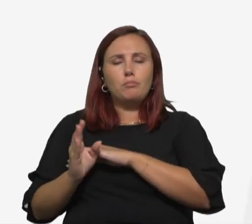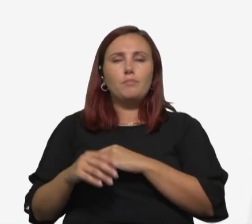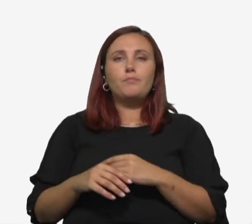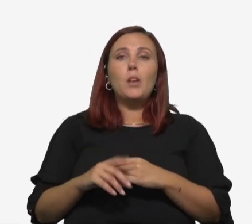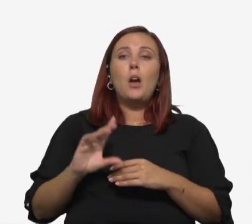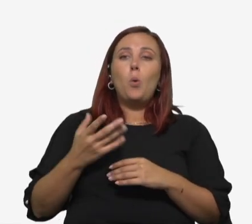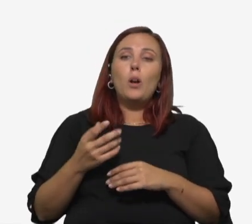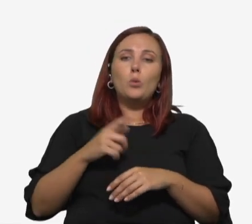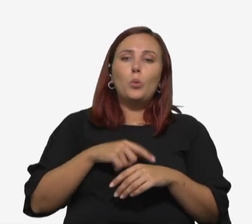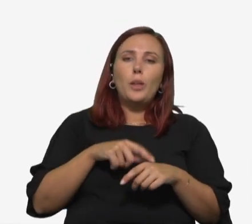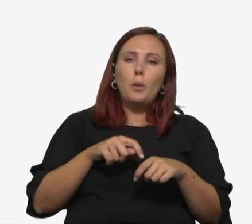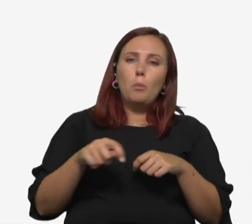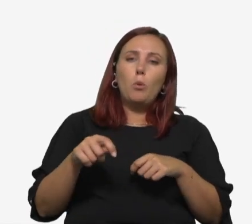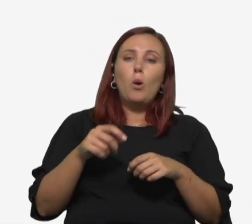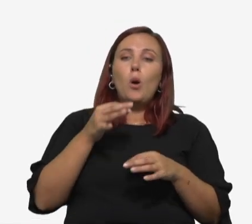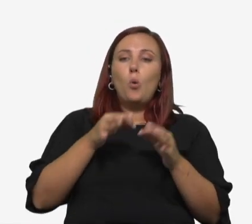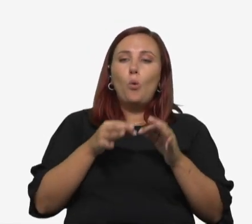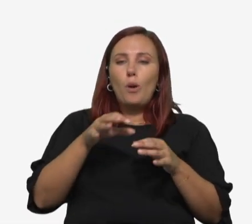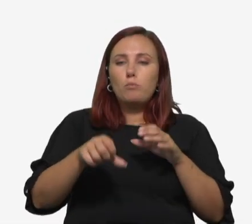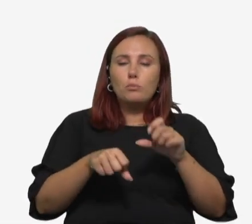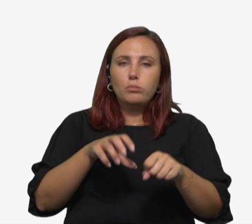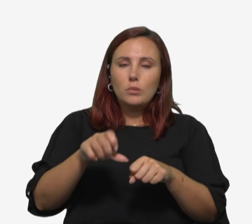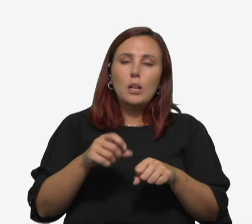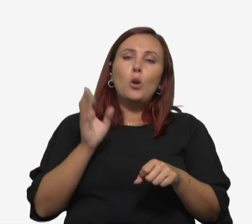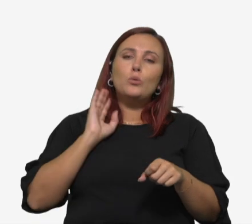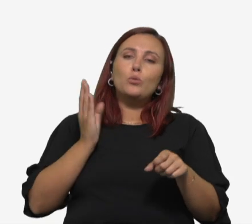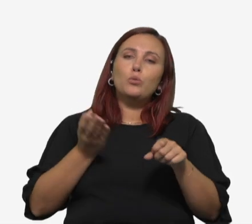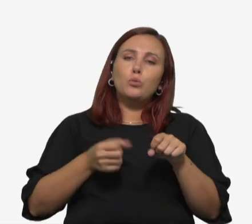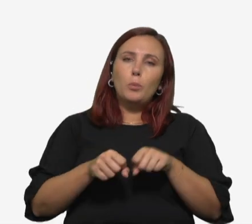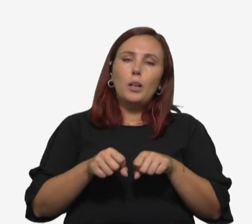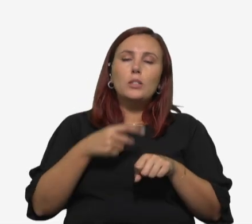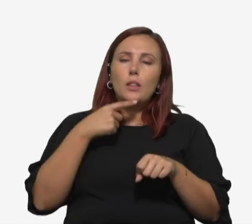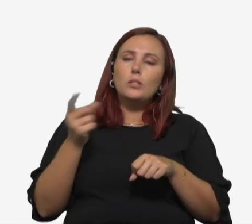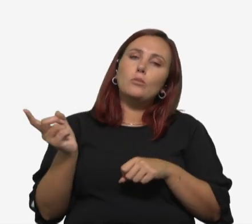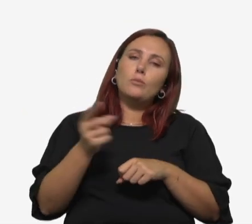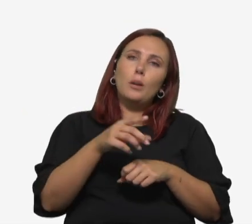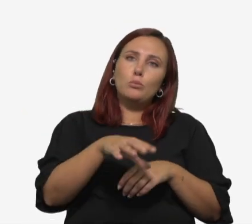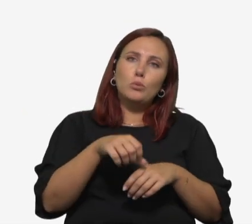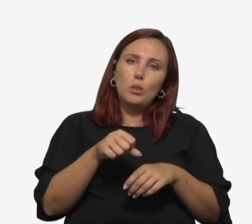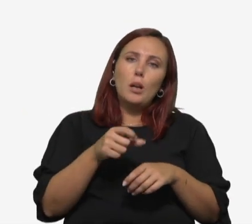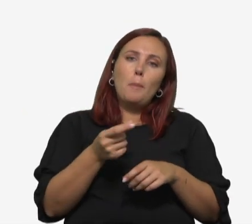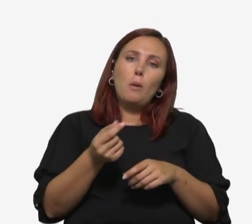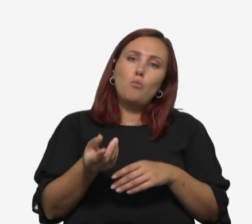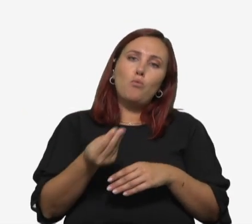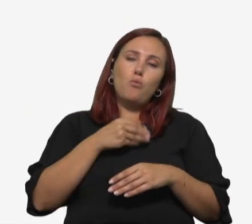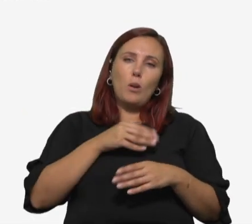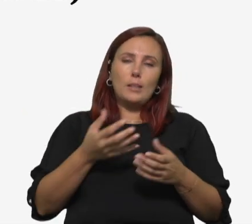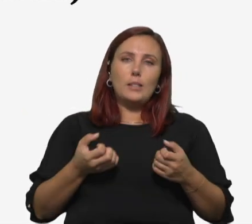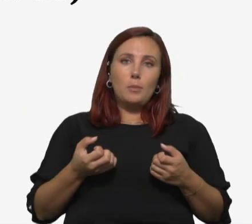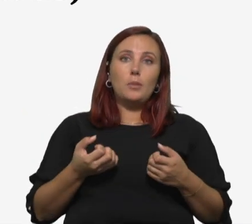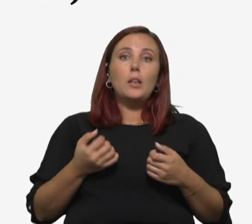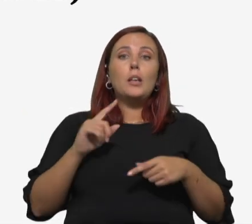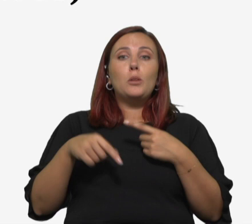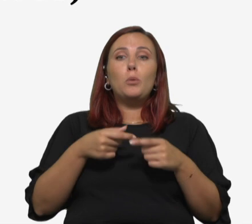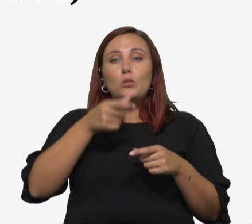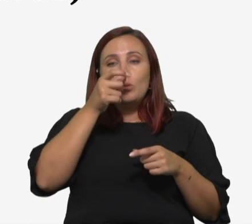chegou a época das colheitas, mandou os seus servos aos vinhateiros para receber os frutos. Os